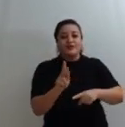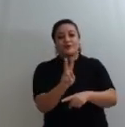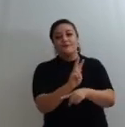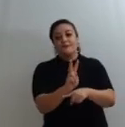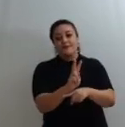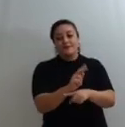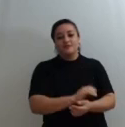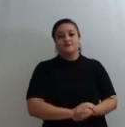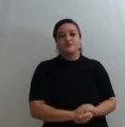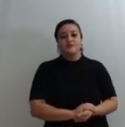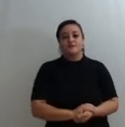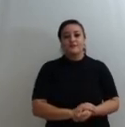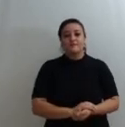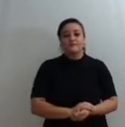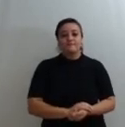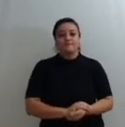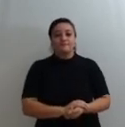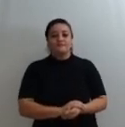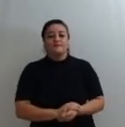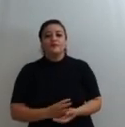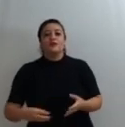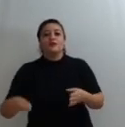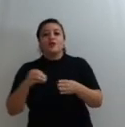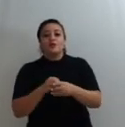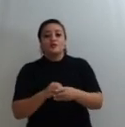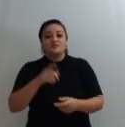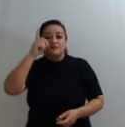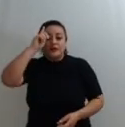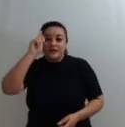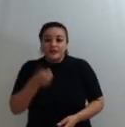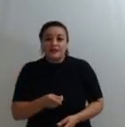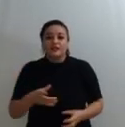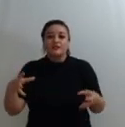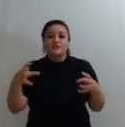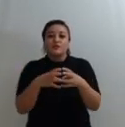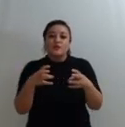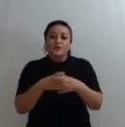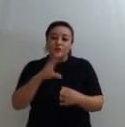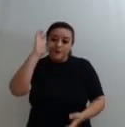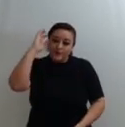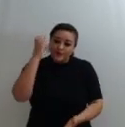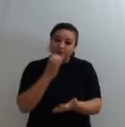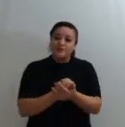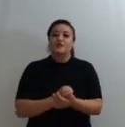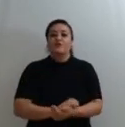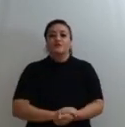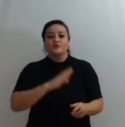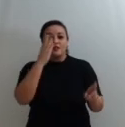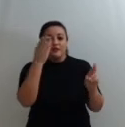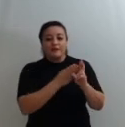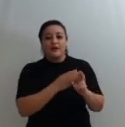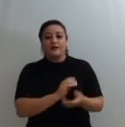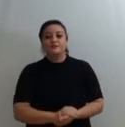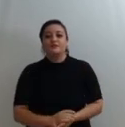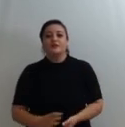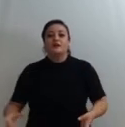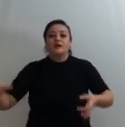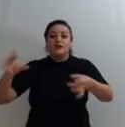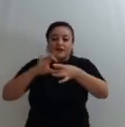indicava, inclusive, a posição de liderança na organização criminosa do agente e a reiteração delitiva